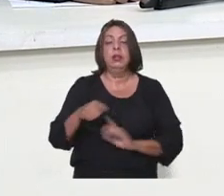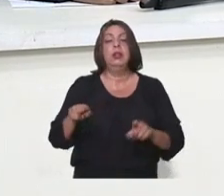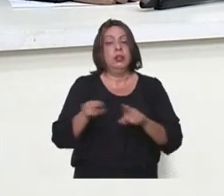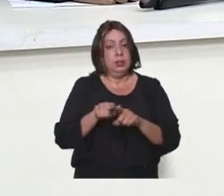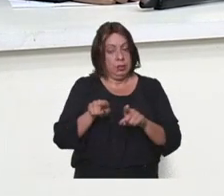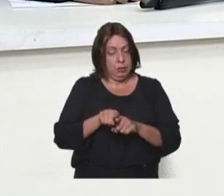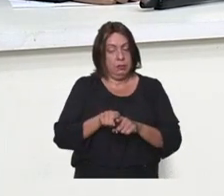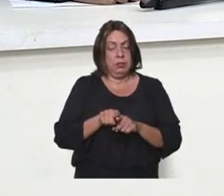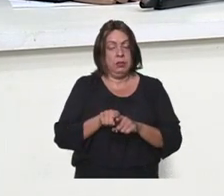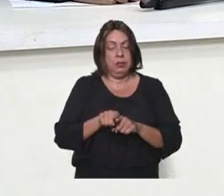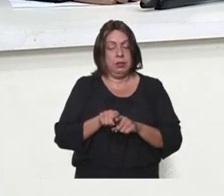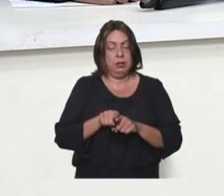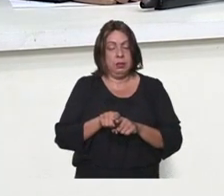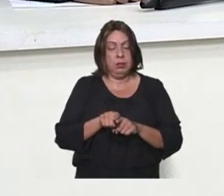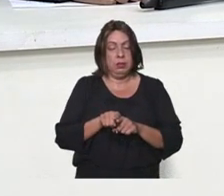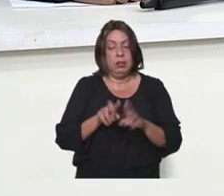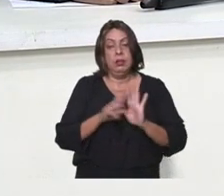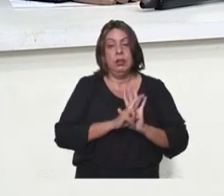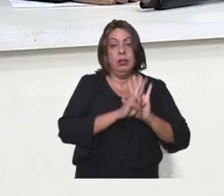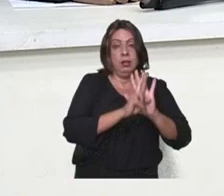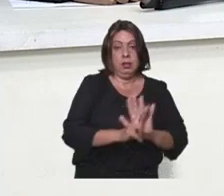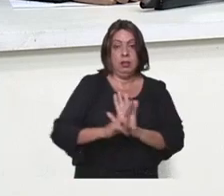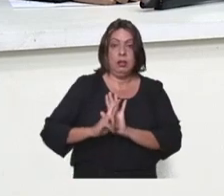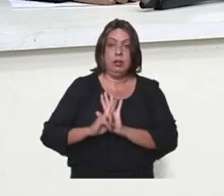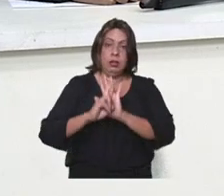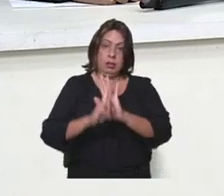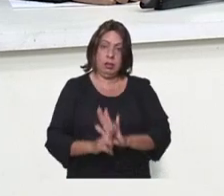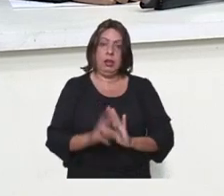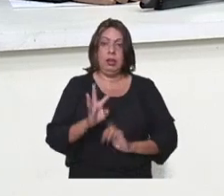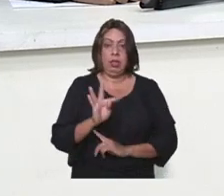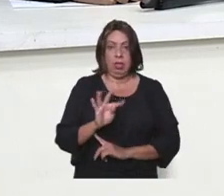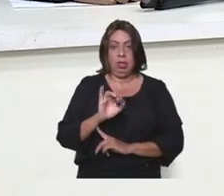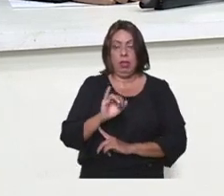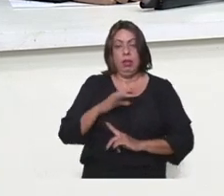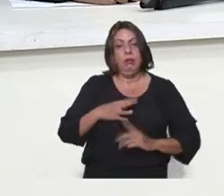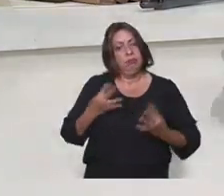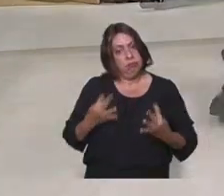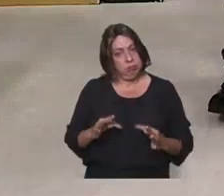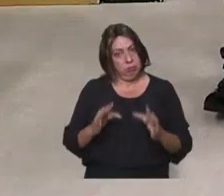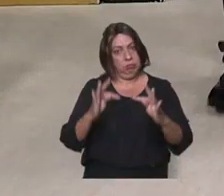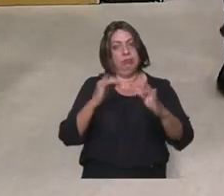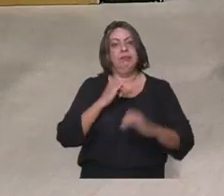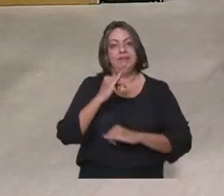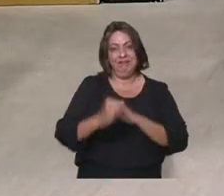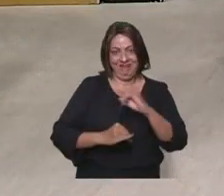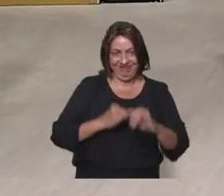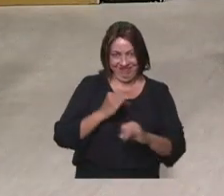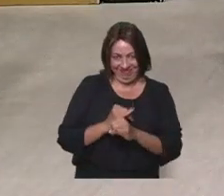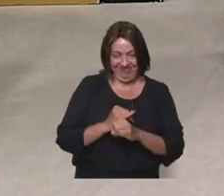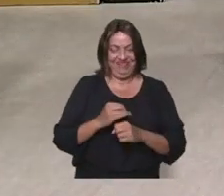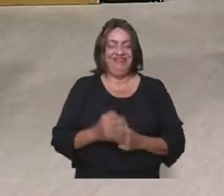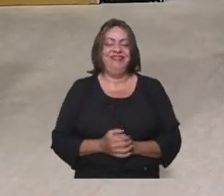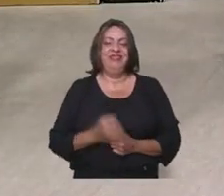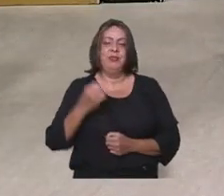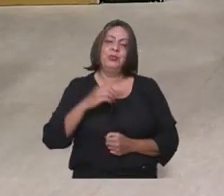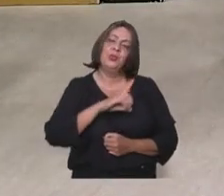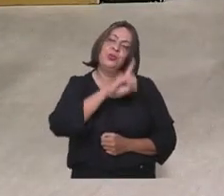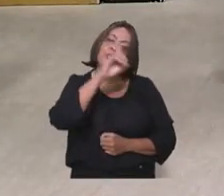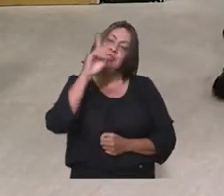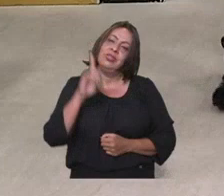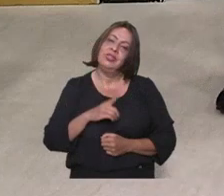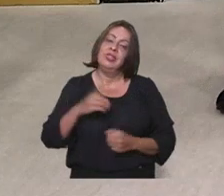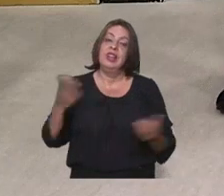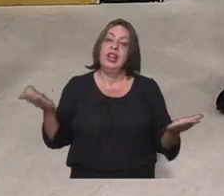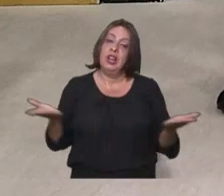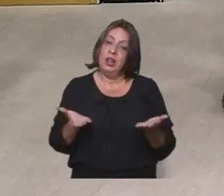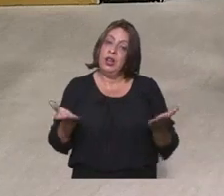os nossos queridos representantes aí da TI, Elber e Fernando. Bom dia para todo mundo e já vamos